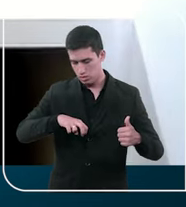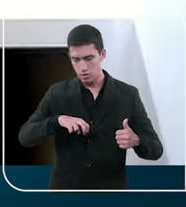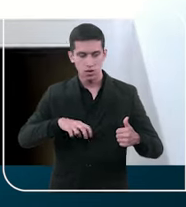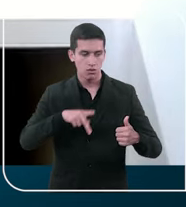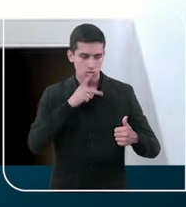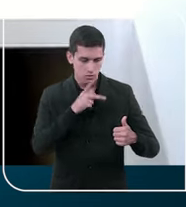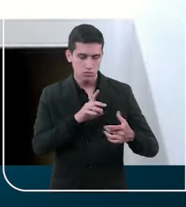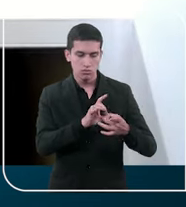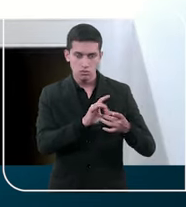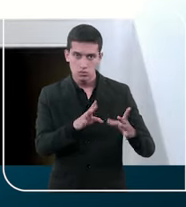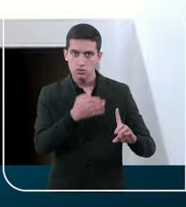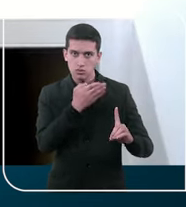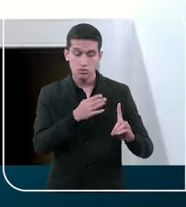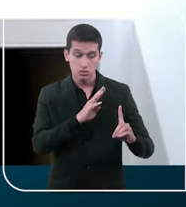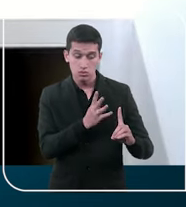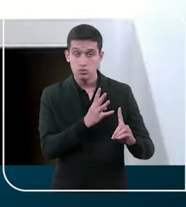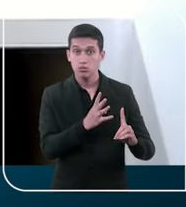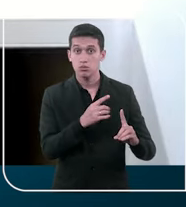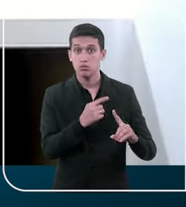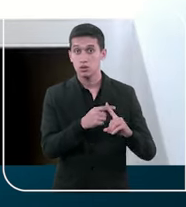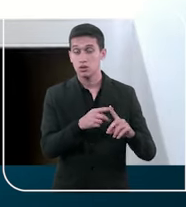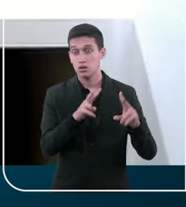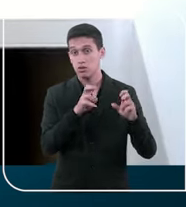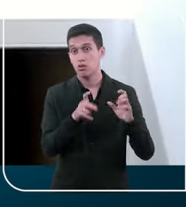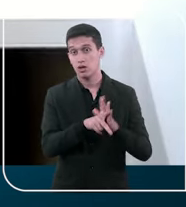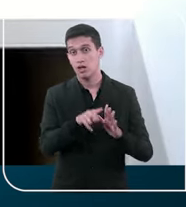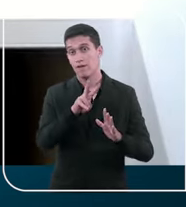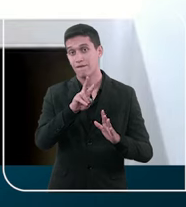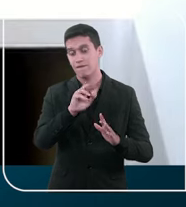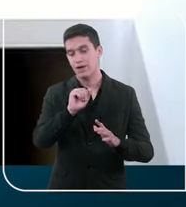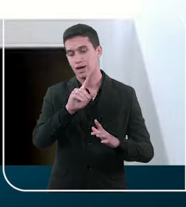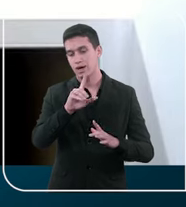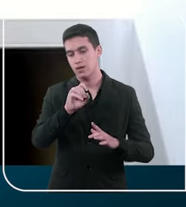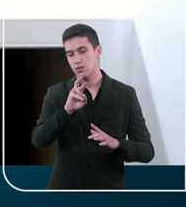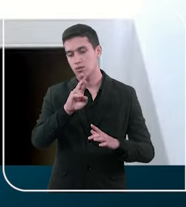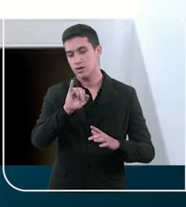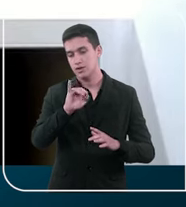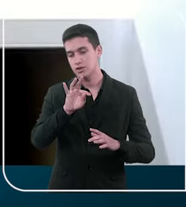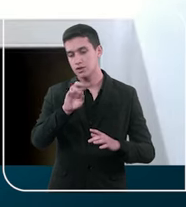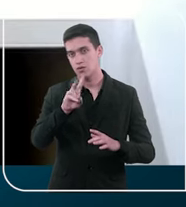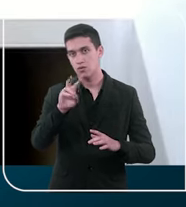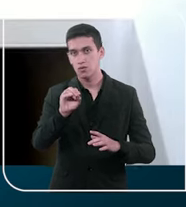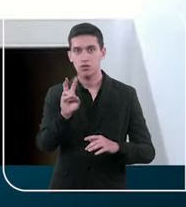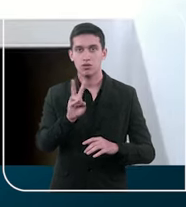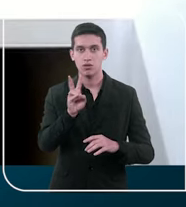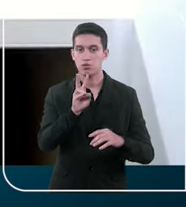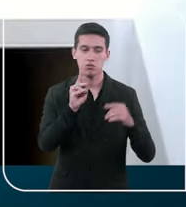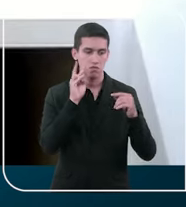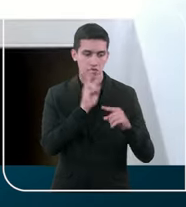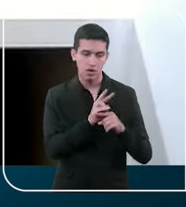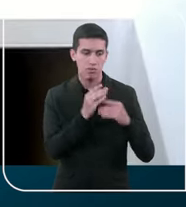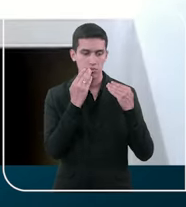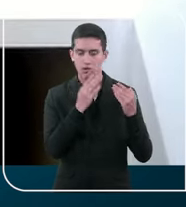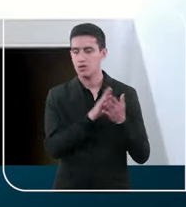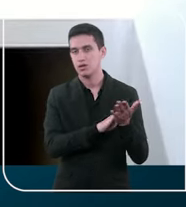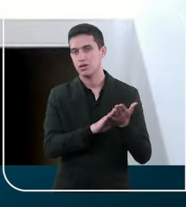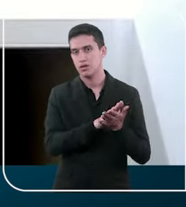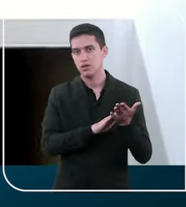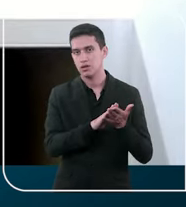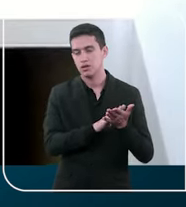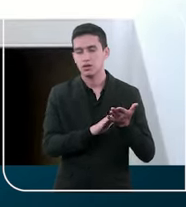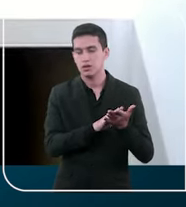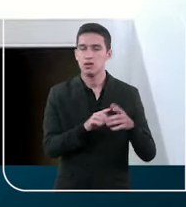jurado absolve o acusado, porque ele compreendia que esse era um quesito valorativo, né, um quesito de valor, ele não analisa a questão